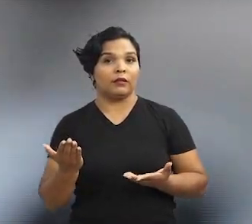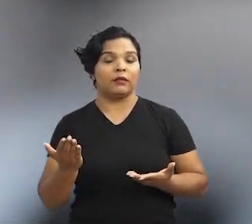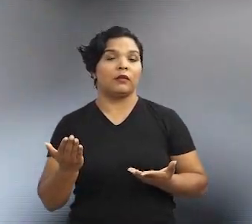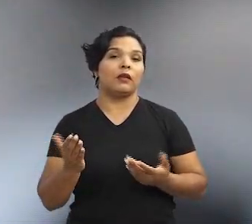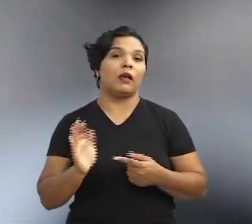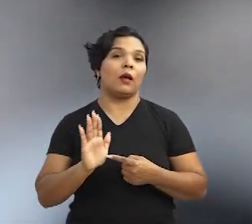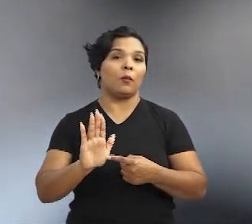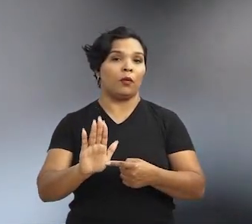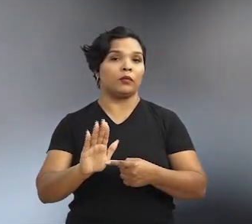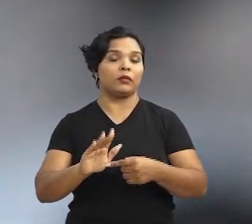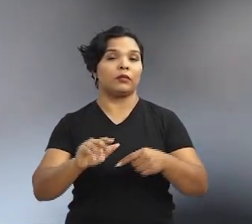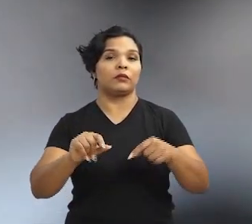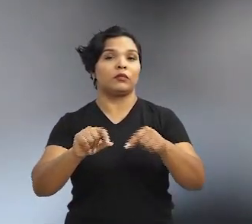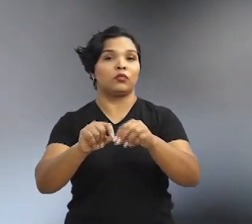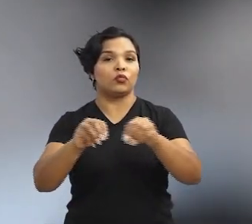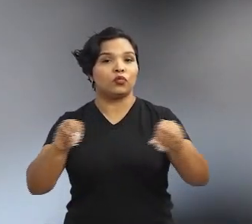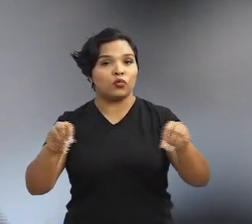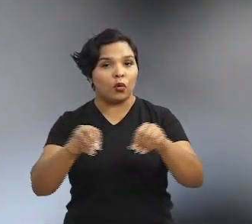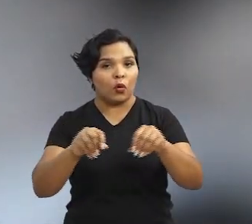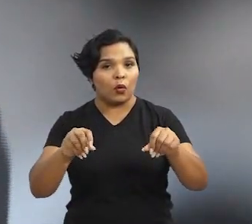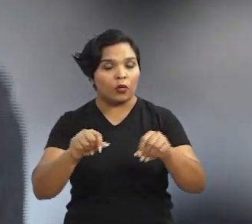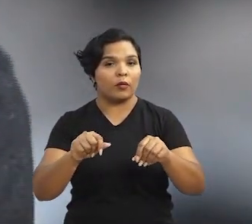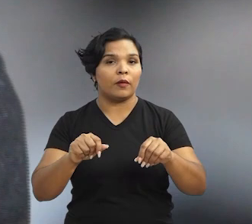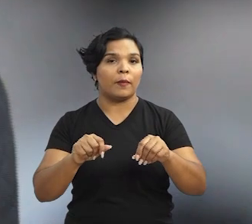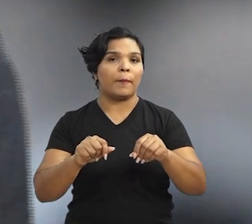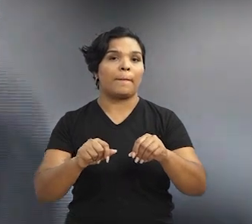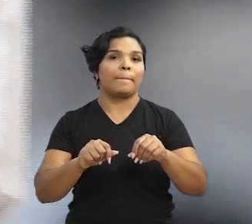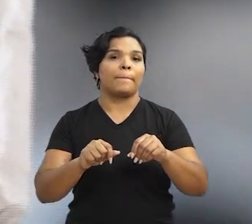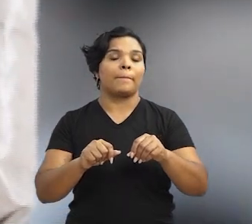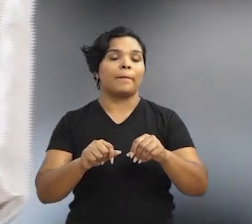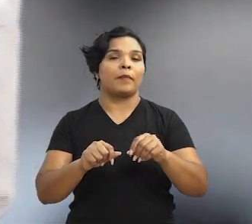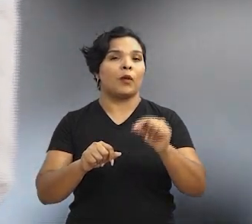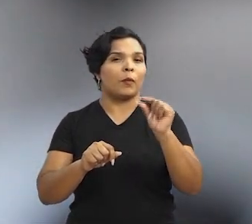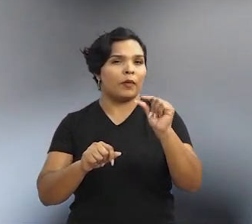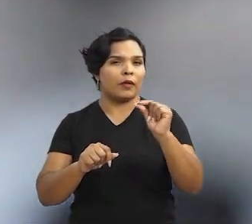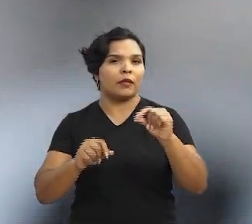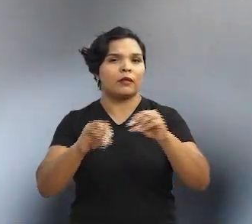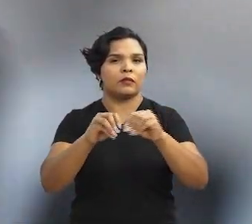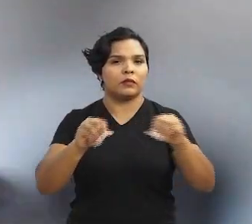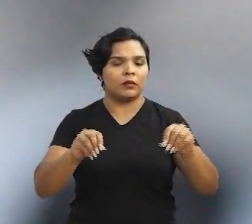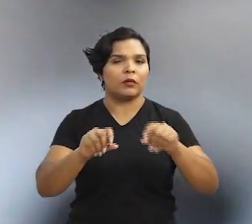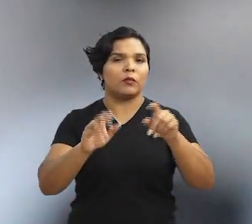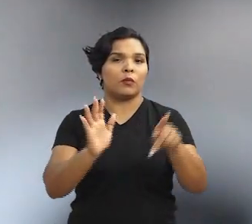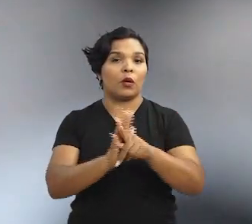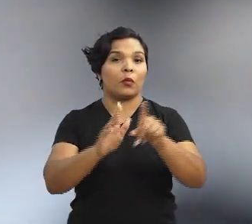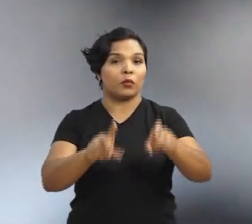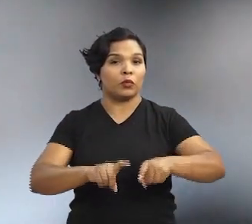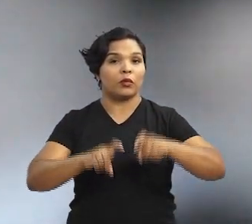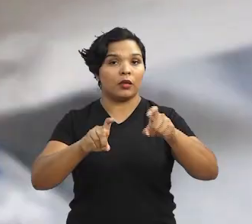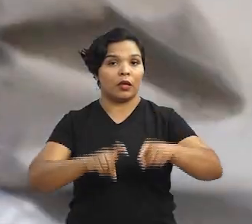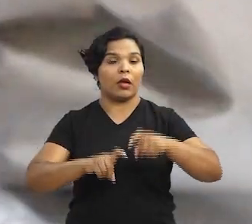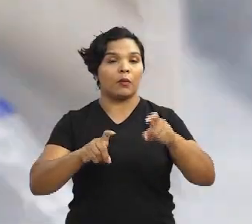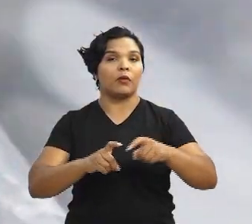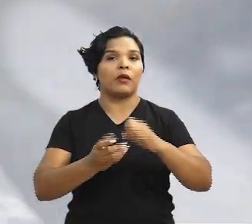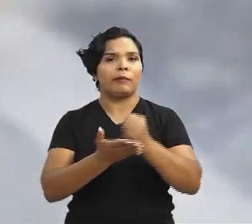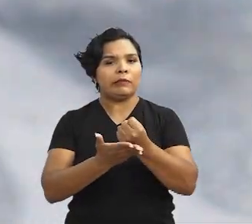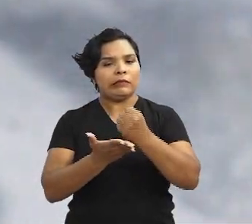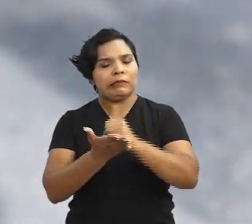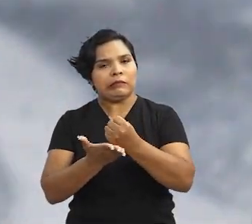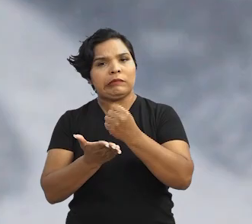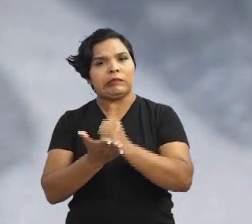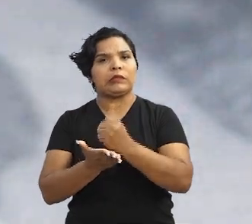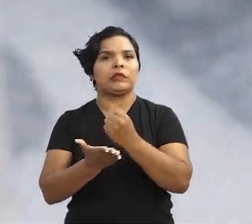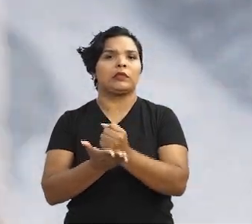Essa é uma subamostra de solo, que nós pegamos uma pequena parte da amostra de solo que trouxemos do campo e